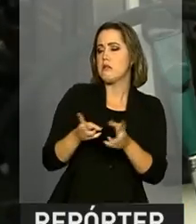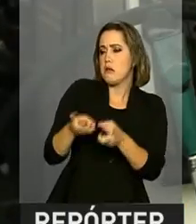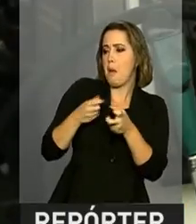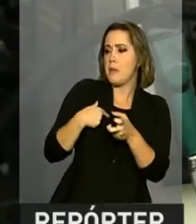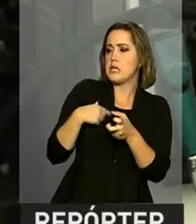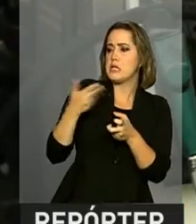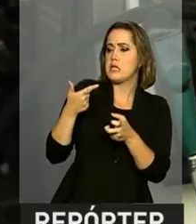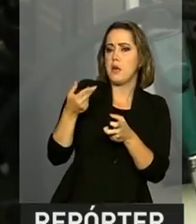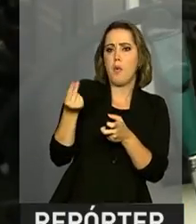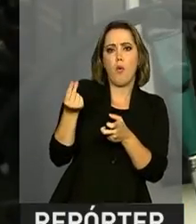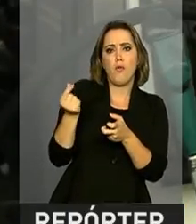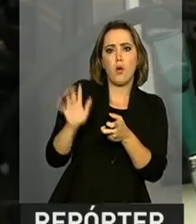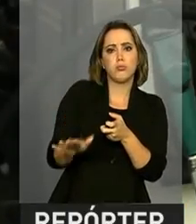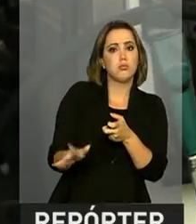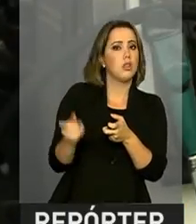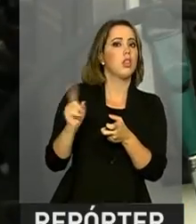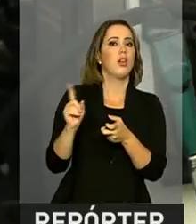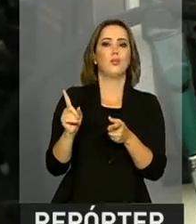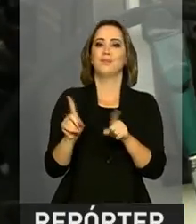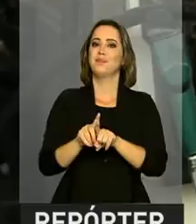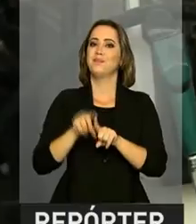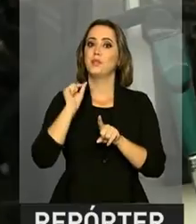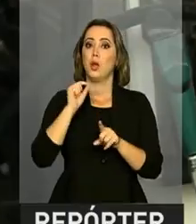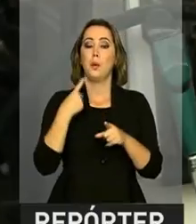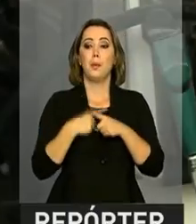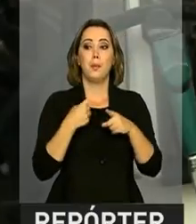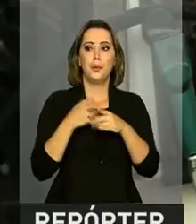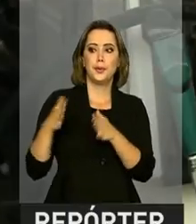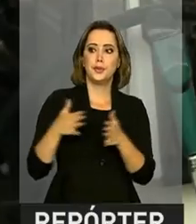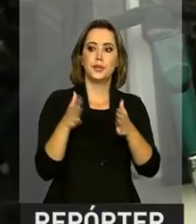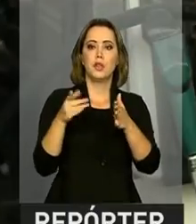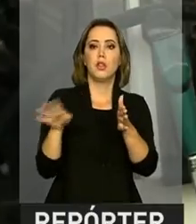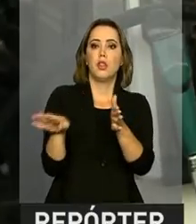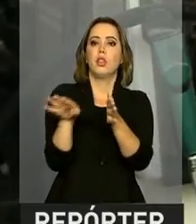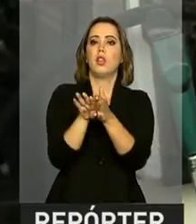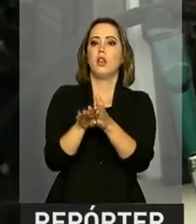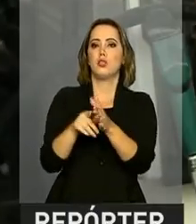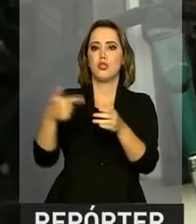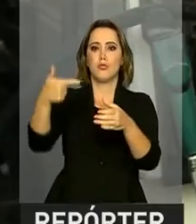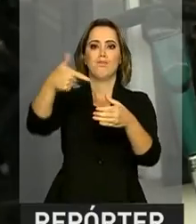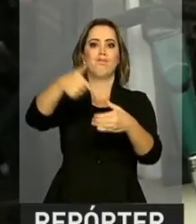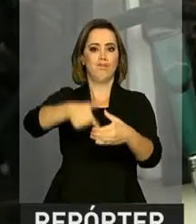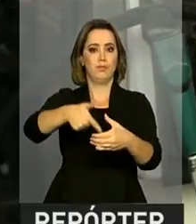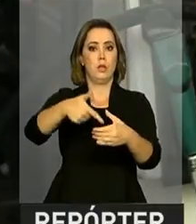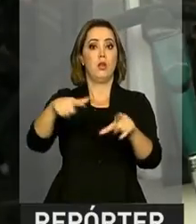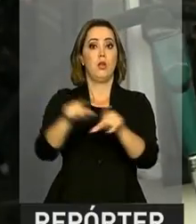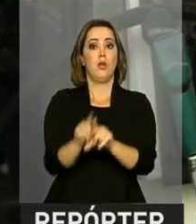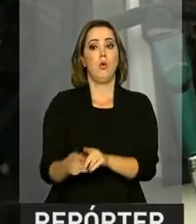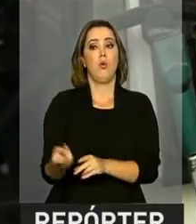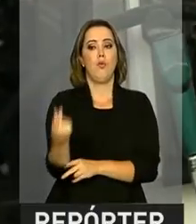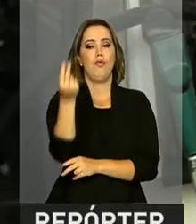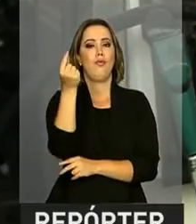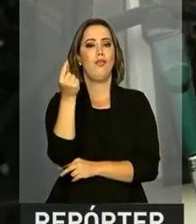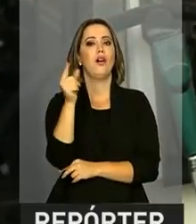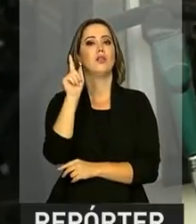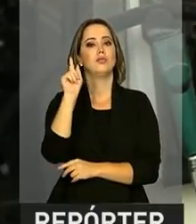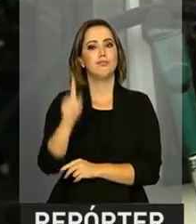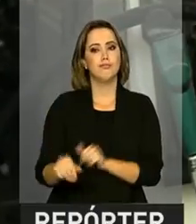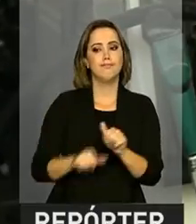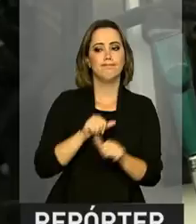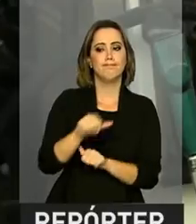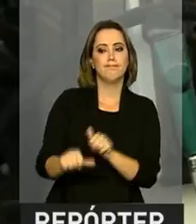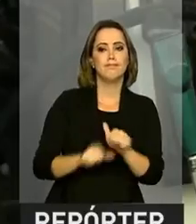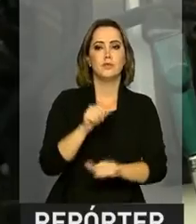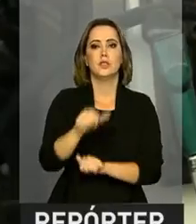a mudança no bolso na mesma proporção. É que no caminho das refinarias até as bombas, o preço dos combustíveis tem